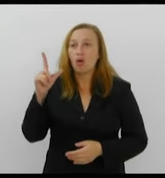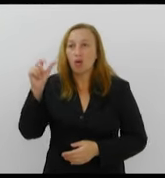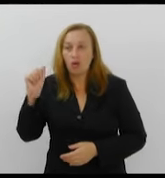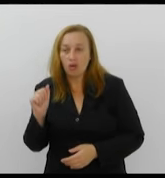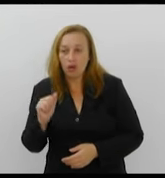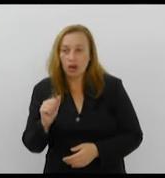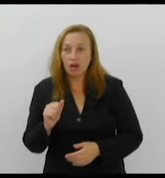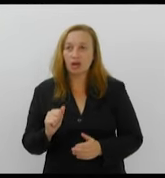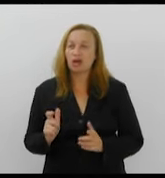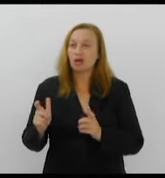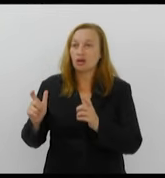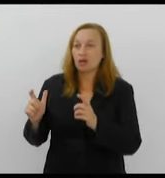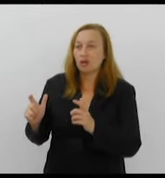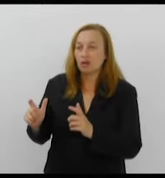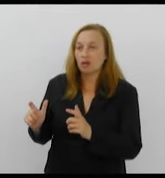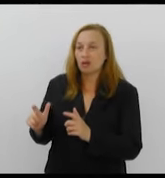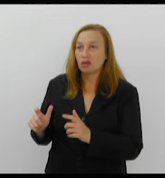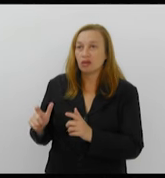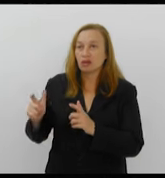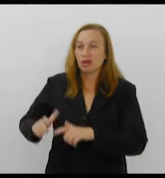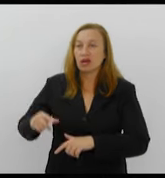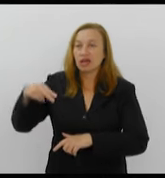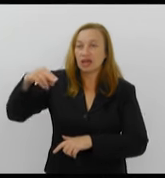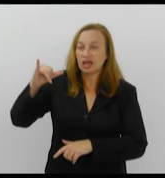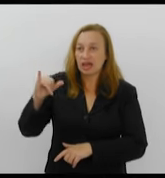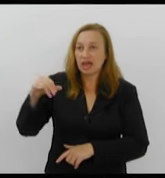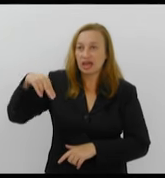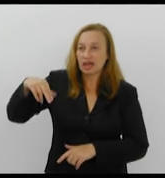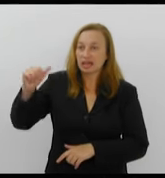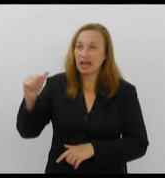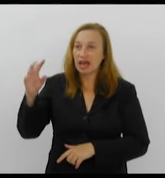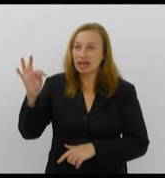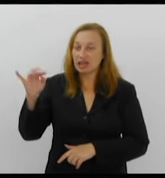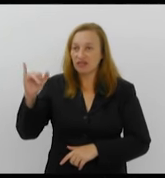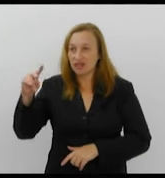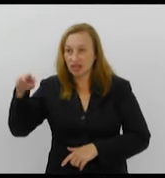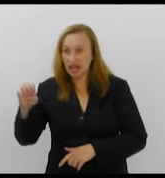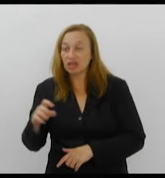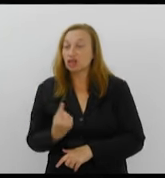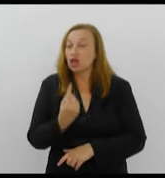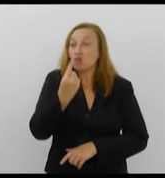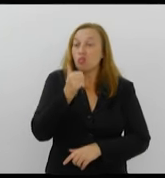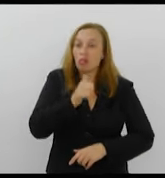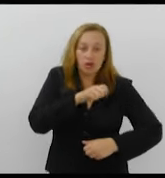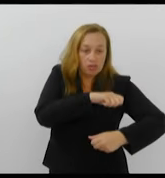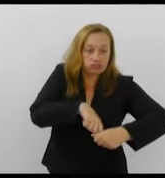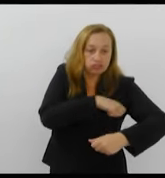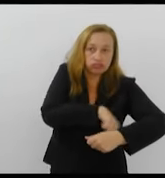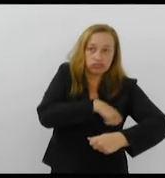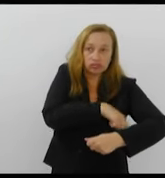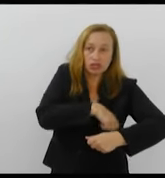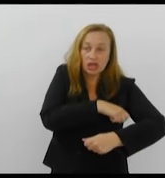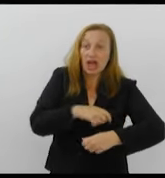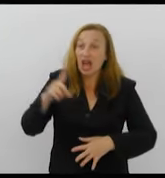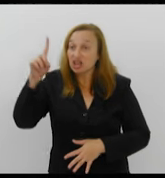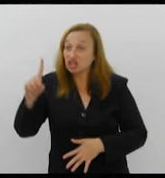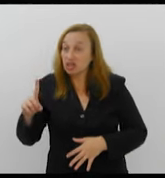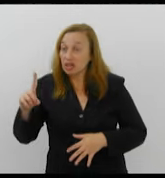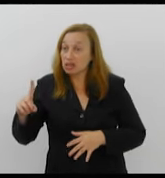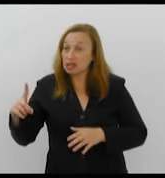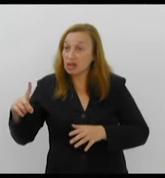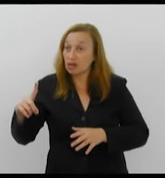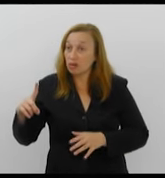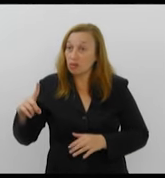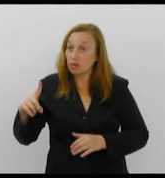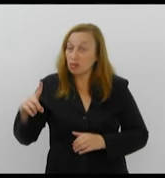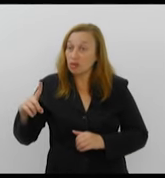em inatividade, que contou com apenas uma merendeira, o que obrigou a direção adjunta a assumir trabalhos para dar